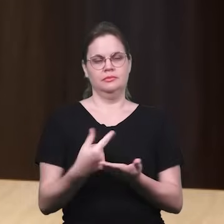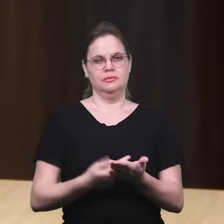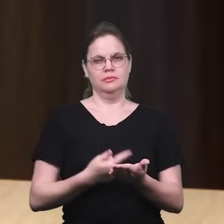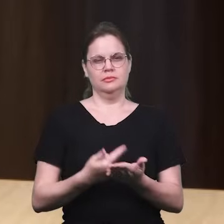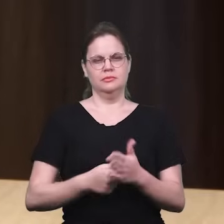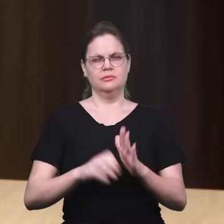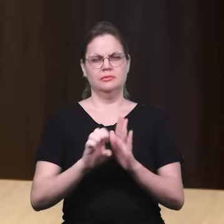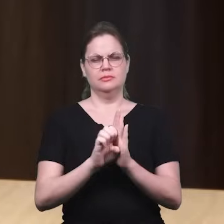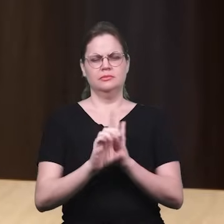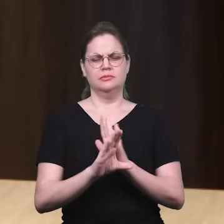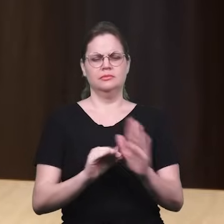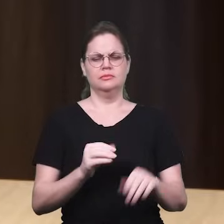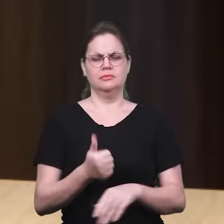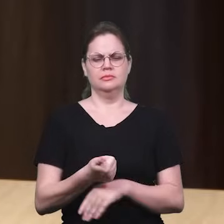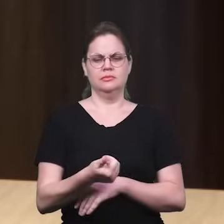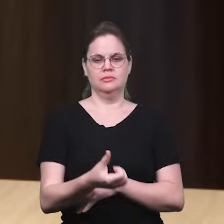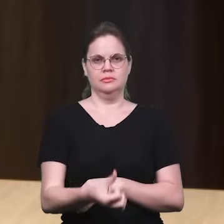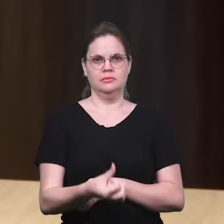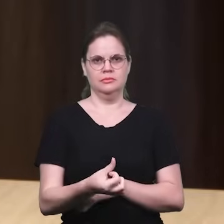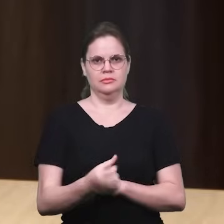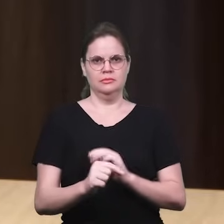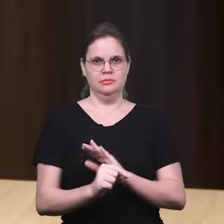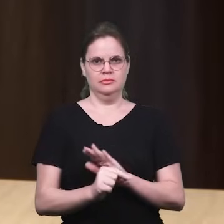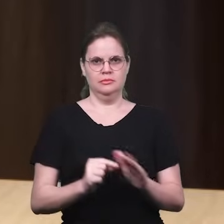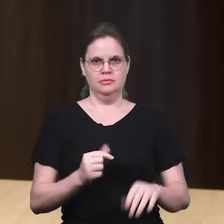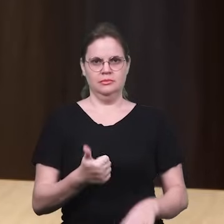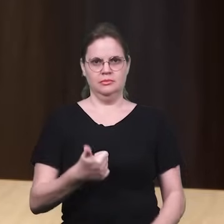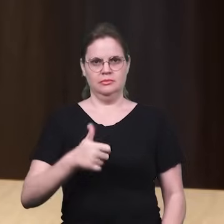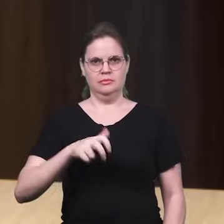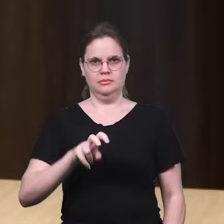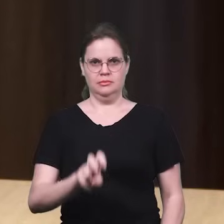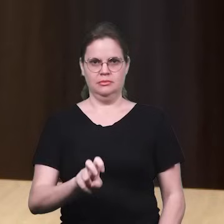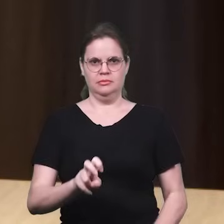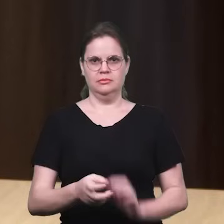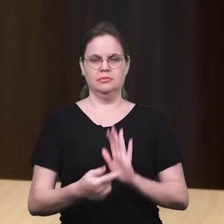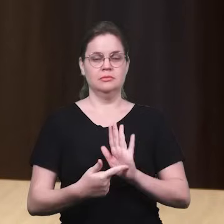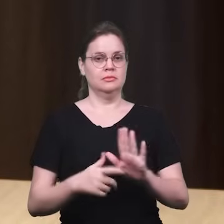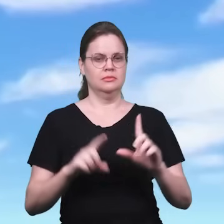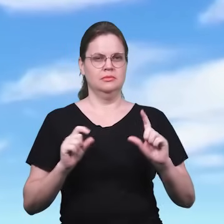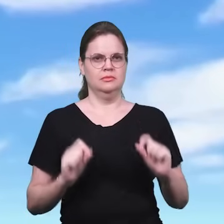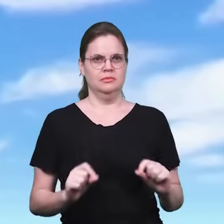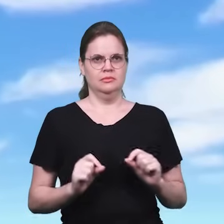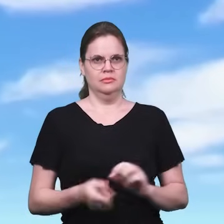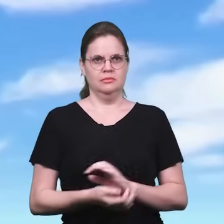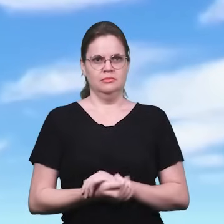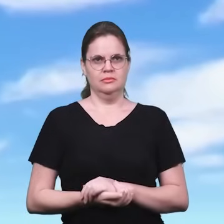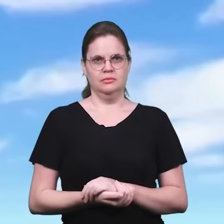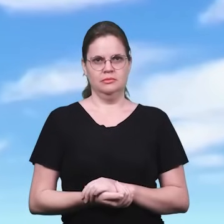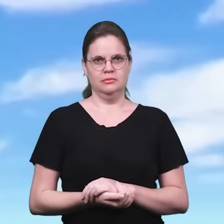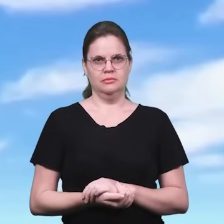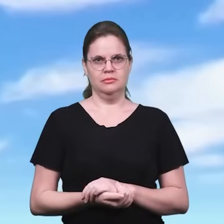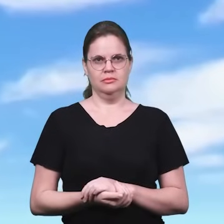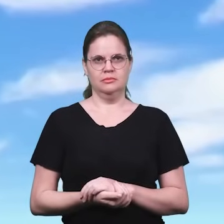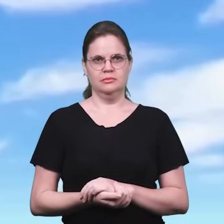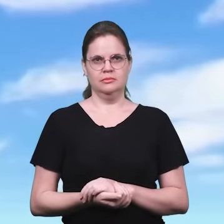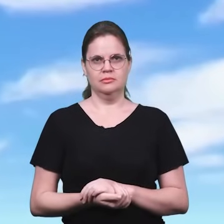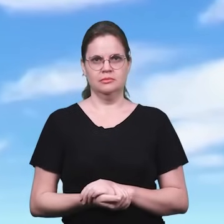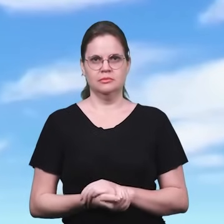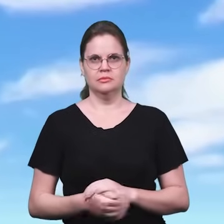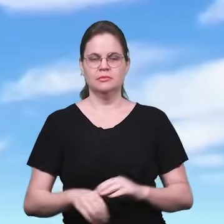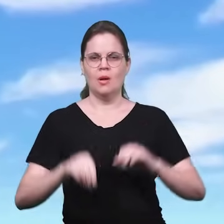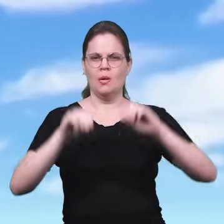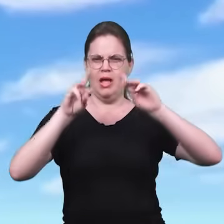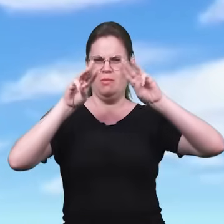em Êxodo, capítulo 16, verso 15, que diz assim: E vendo-a, os filhos